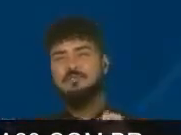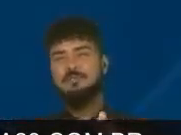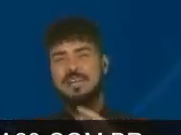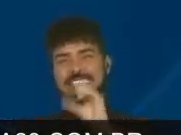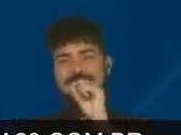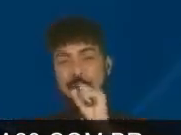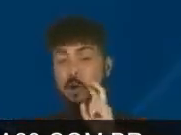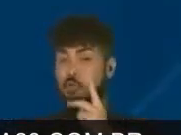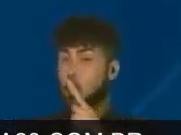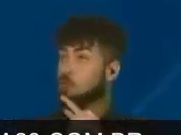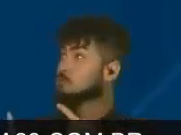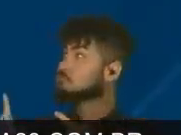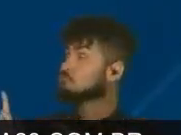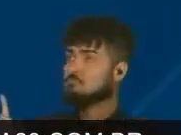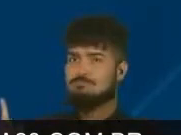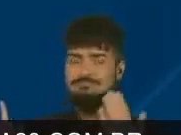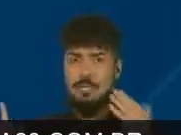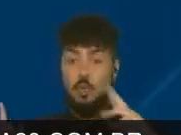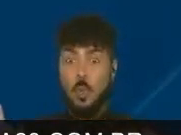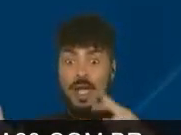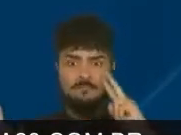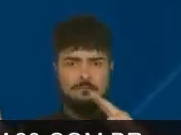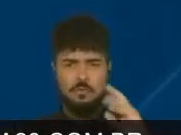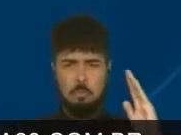que aconteceu algo nunca antes visto em Capitólio.